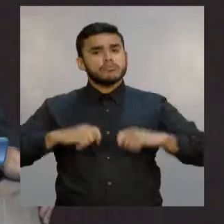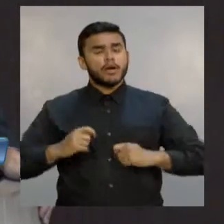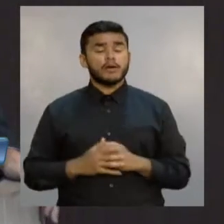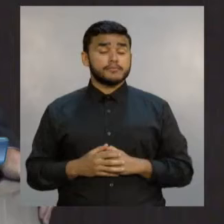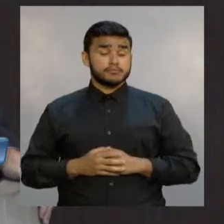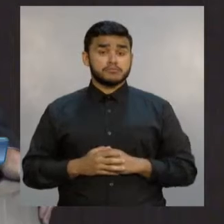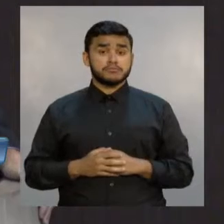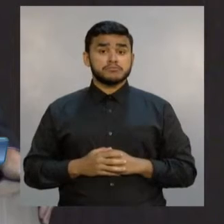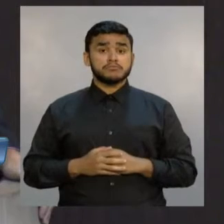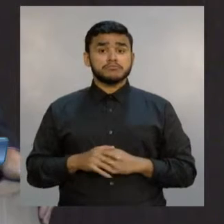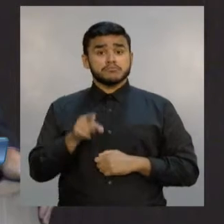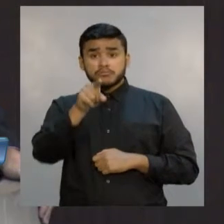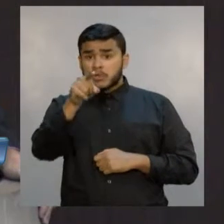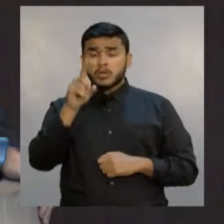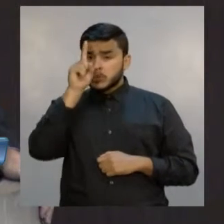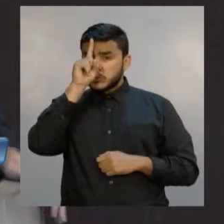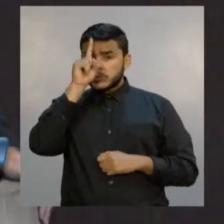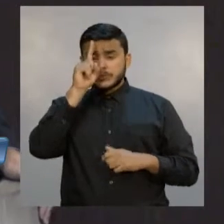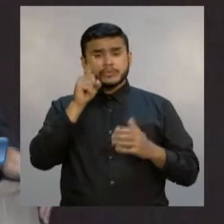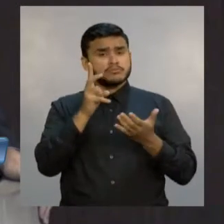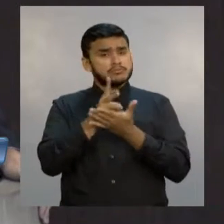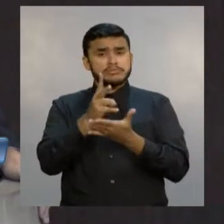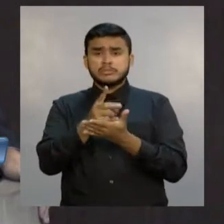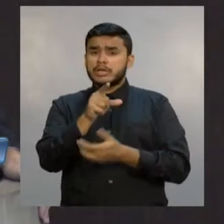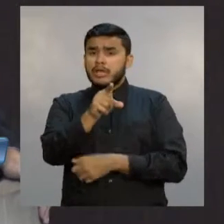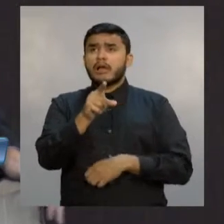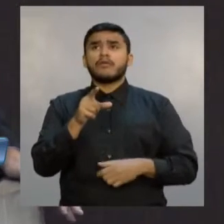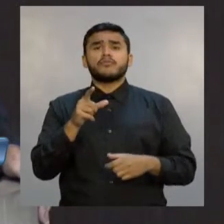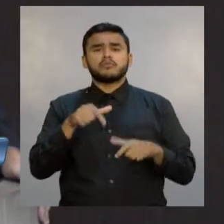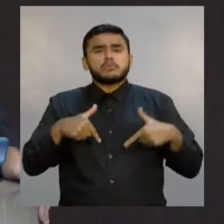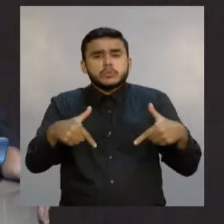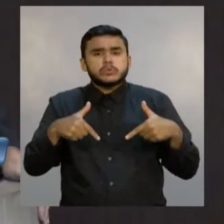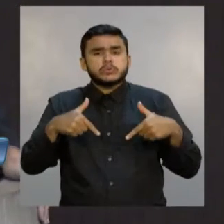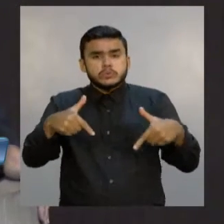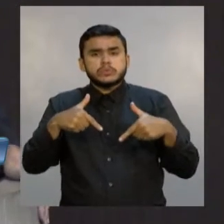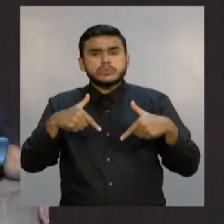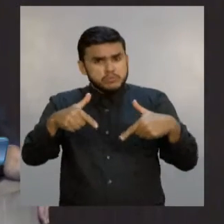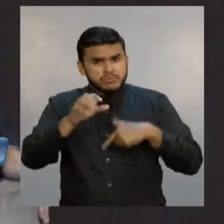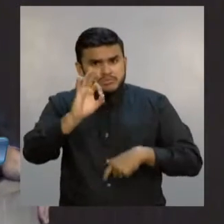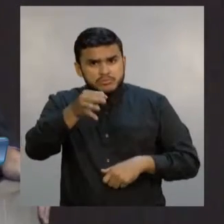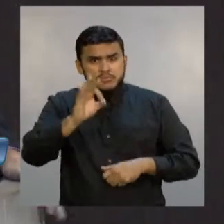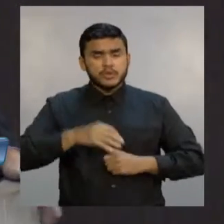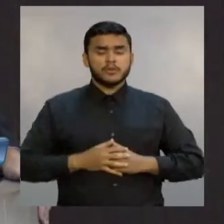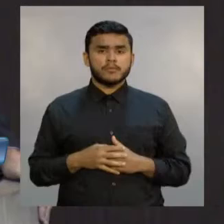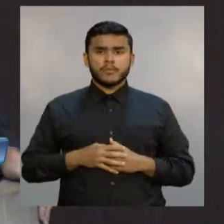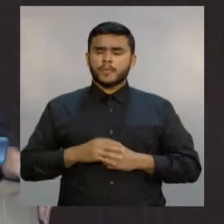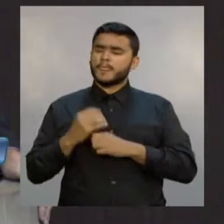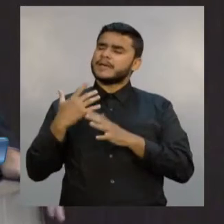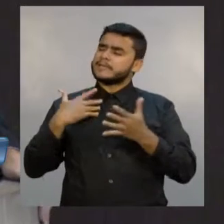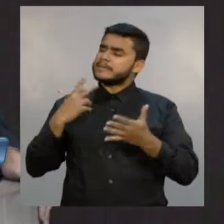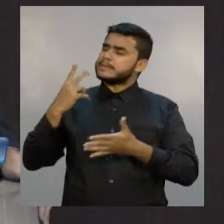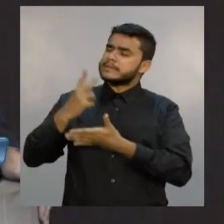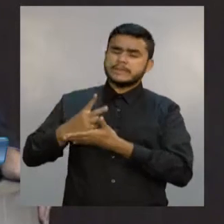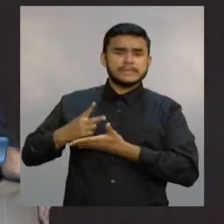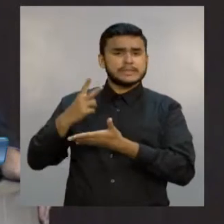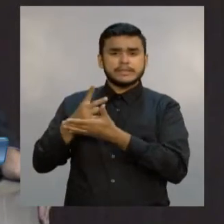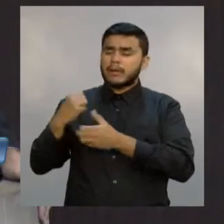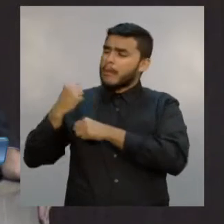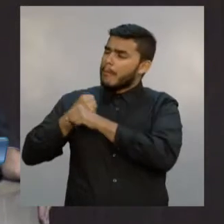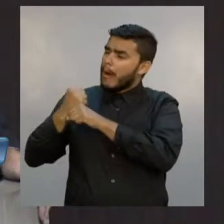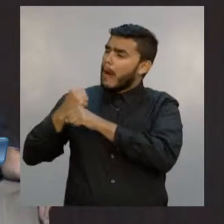dias, no dia de ontem, no dia de anteontem, nos últimos anos, nas últimas